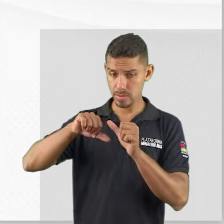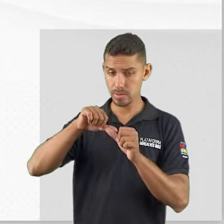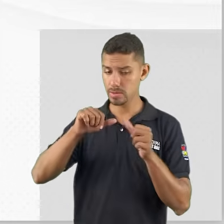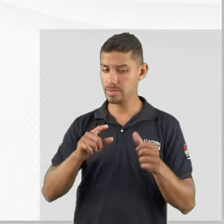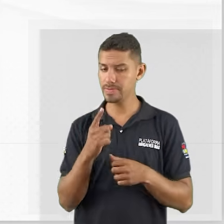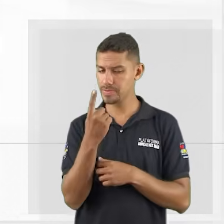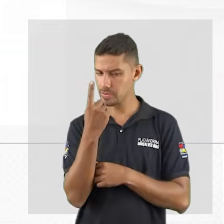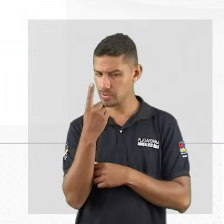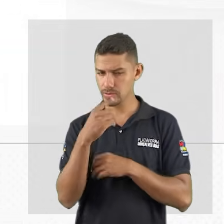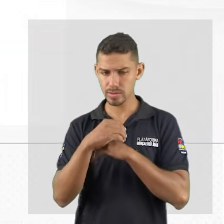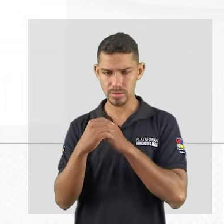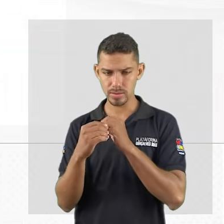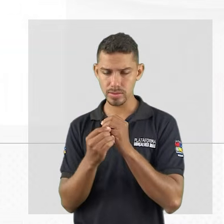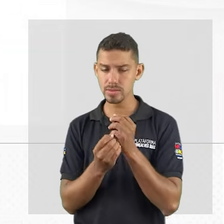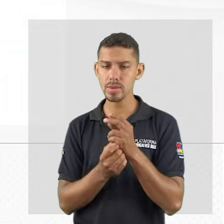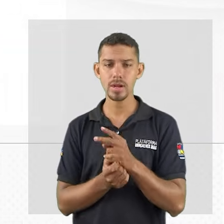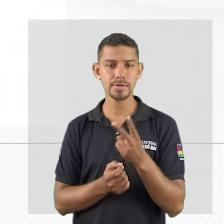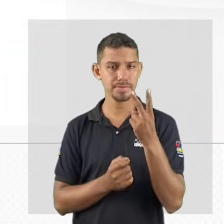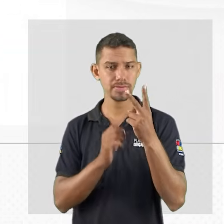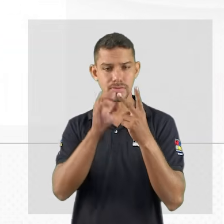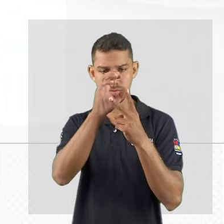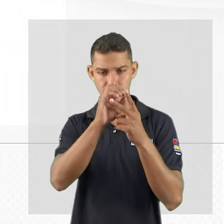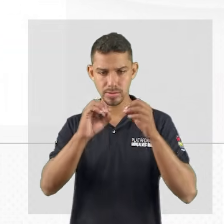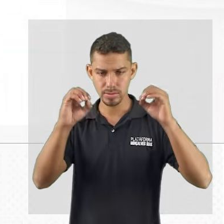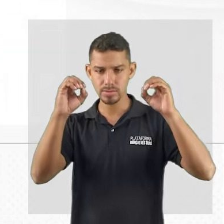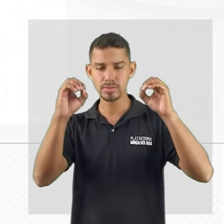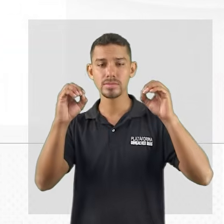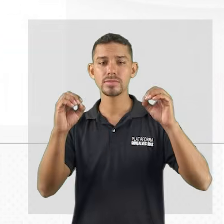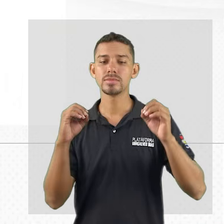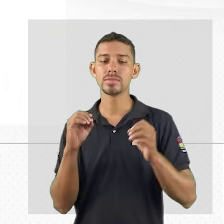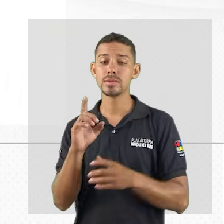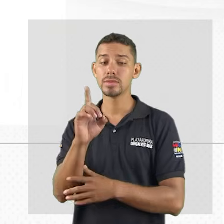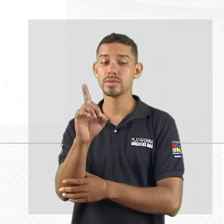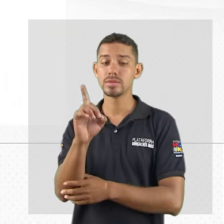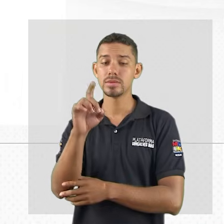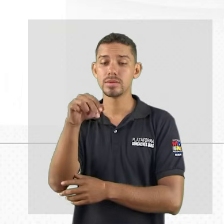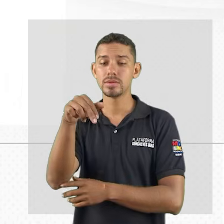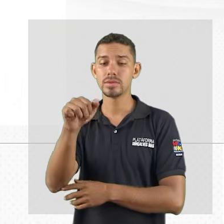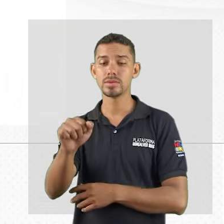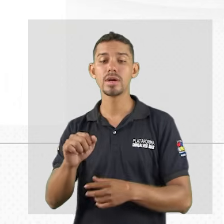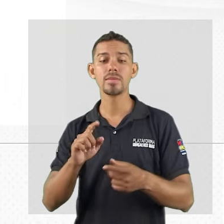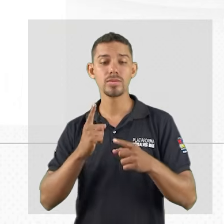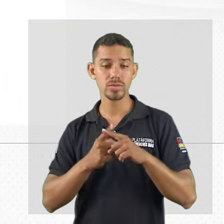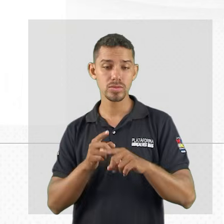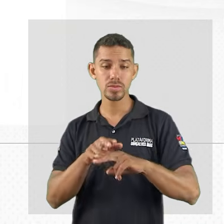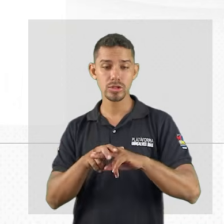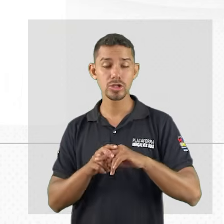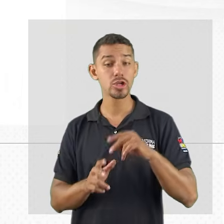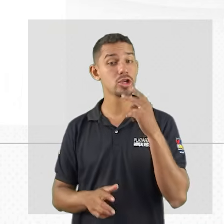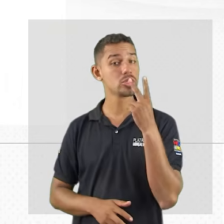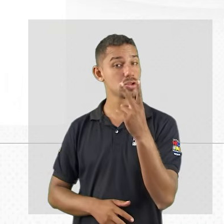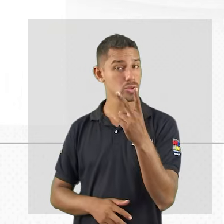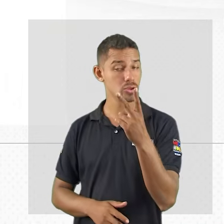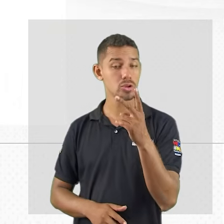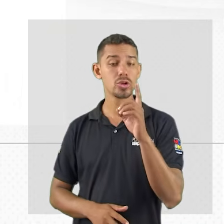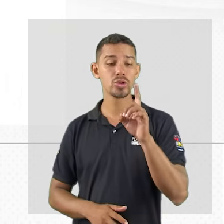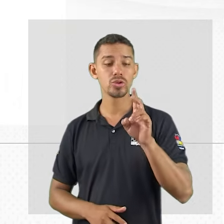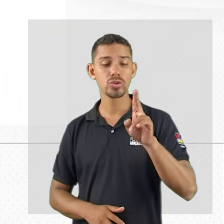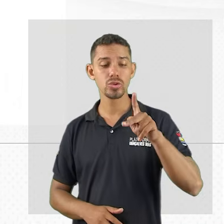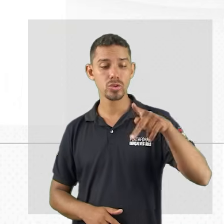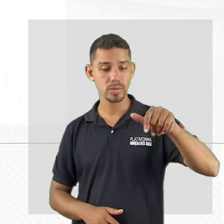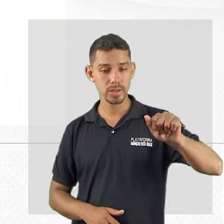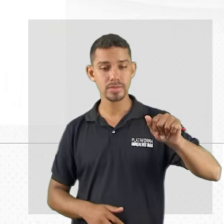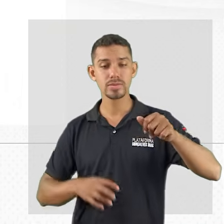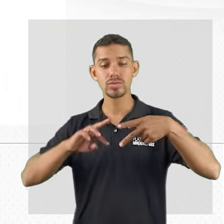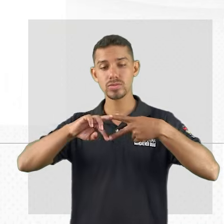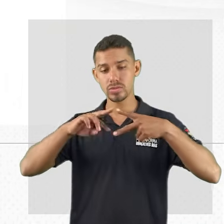uma única molécula para 2 moléculas, tá? Por isso que a gente chama o DNA de dupla hélice, tá, pessoal? Mas